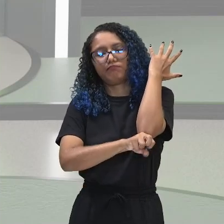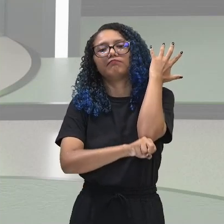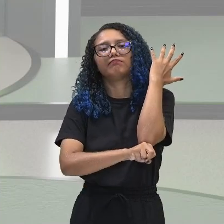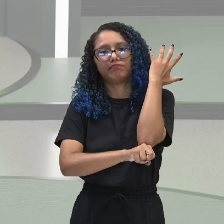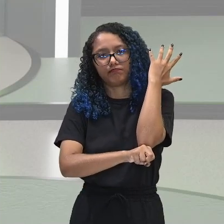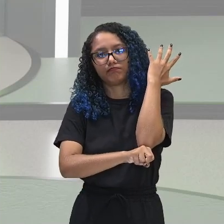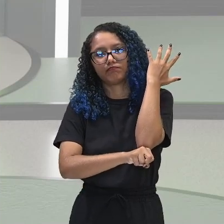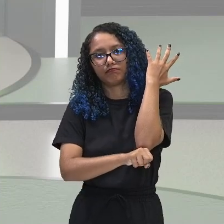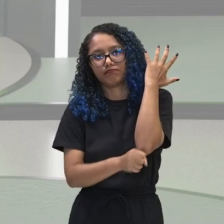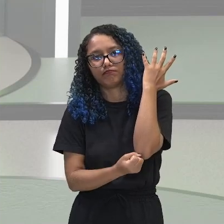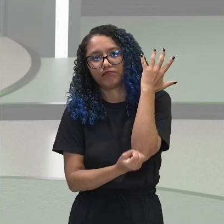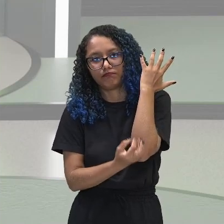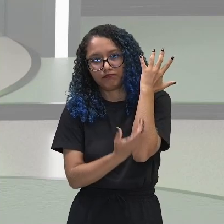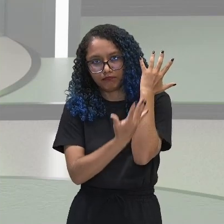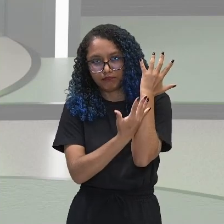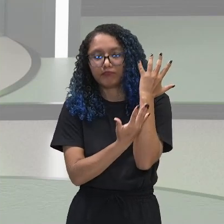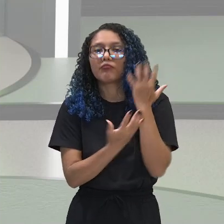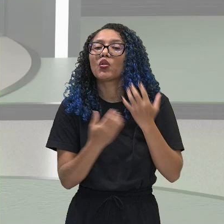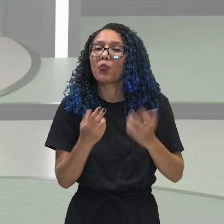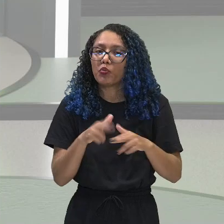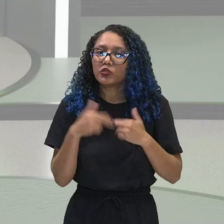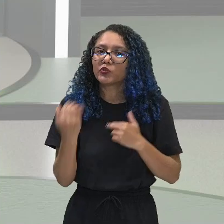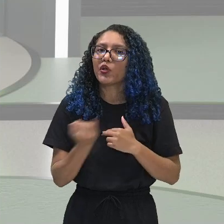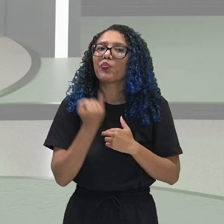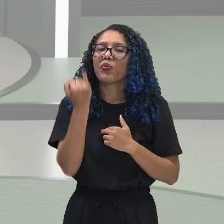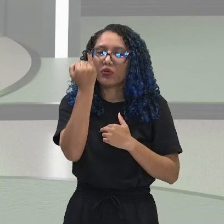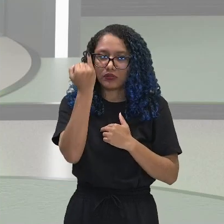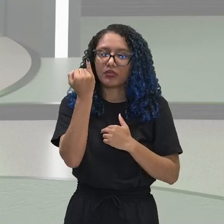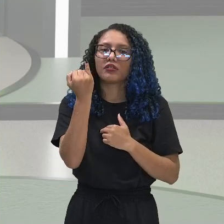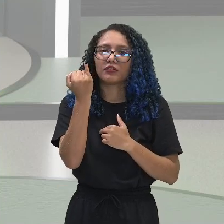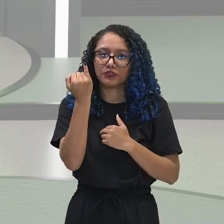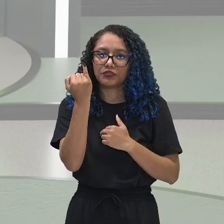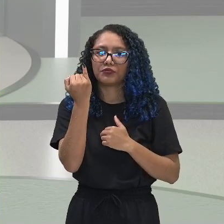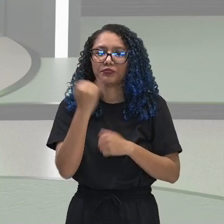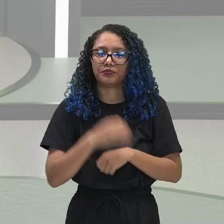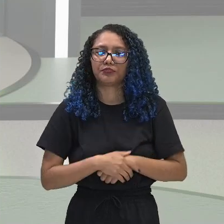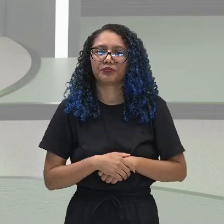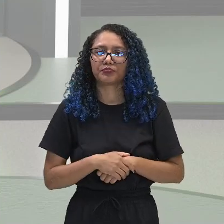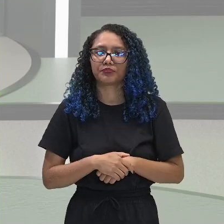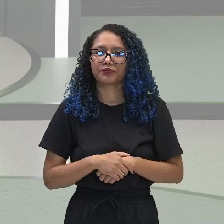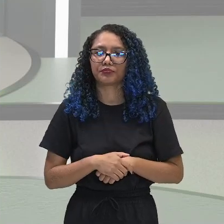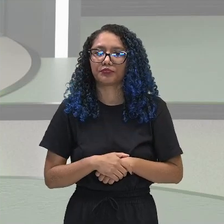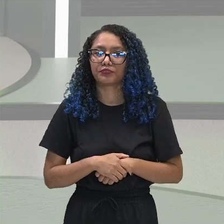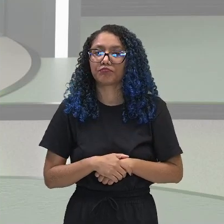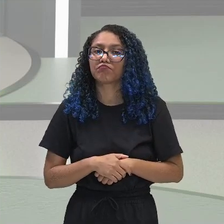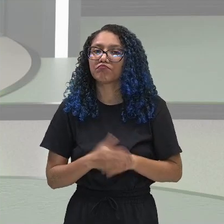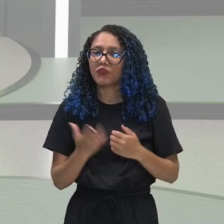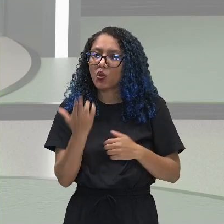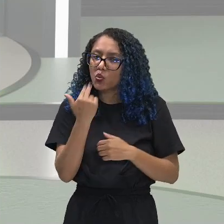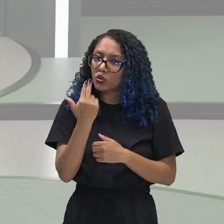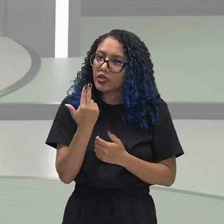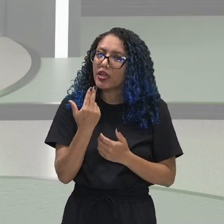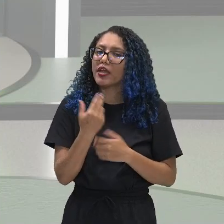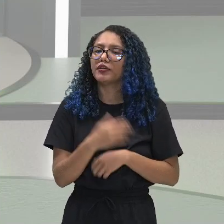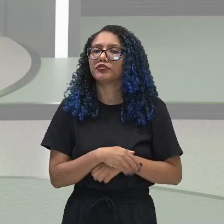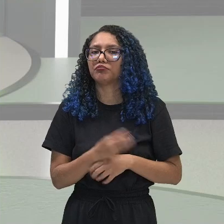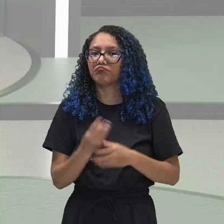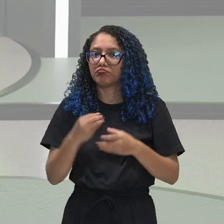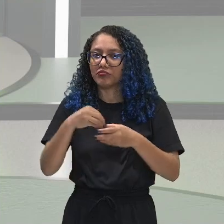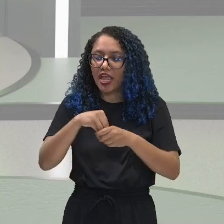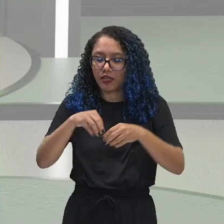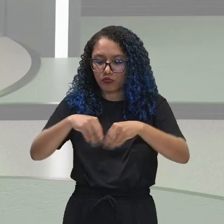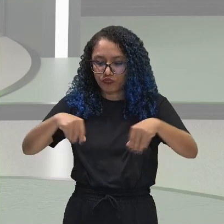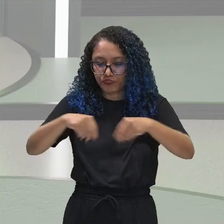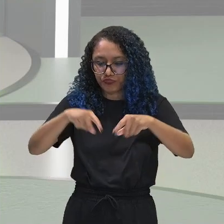Então é importante para a planta ter esses nutrientes disponíveis no solo ou